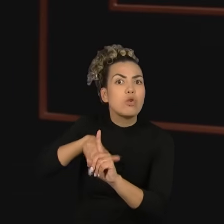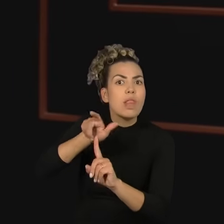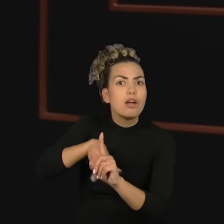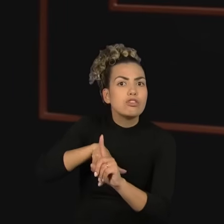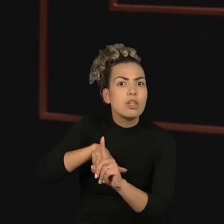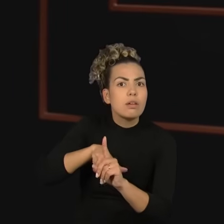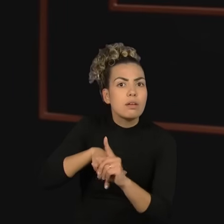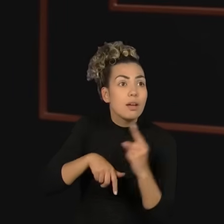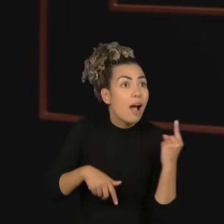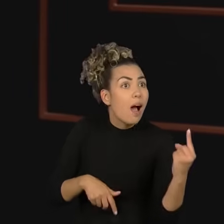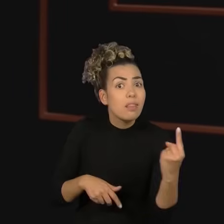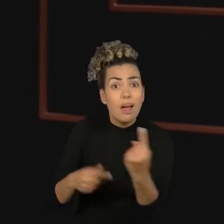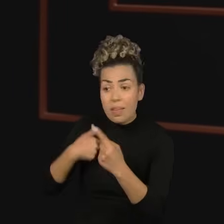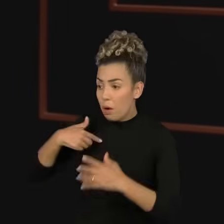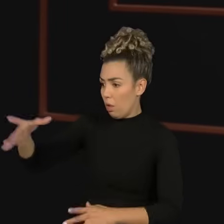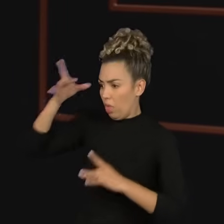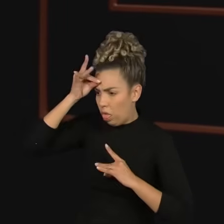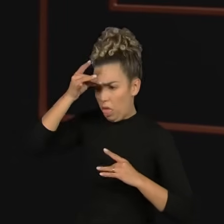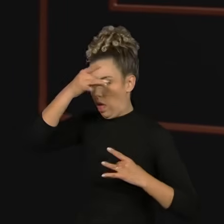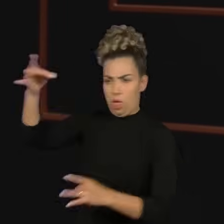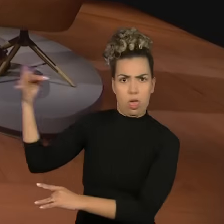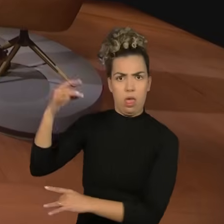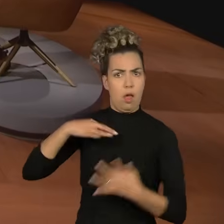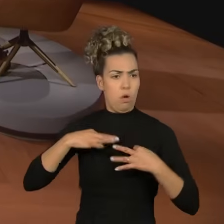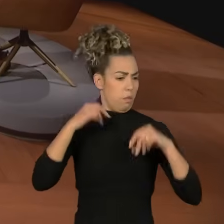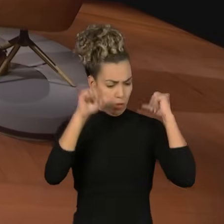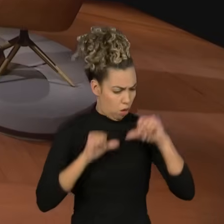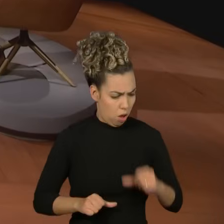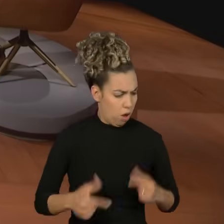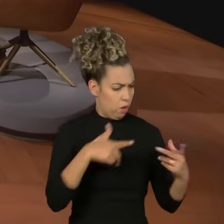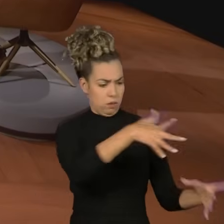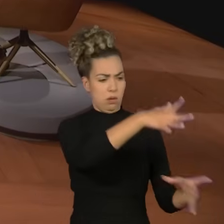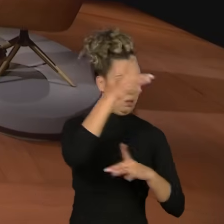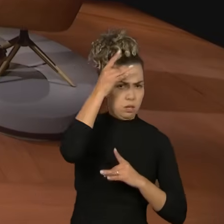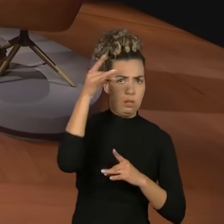Então a gente estava sempre trocando de roupa e fazendo coisas